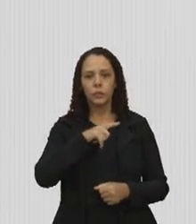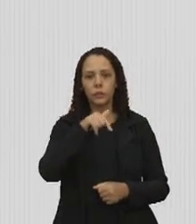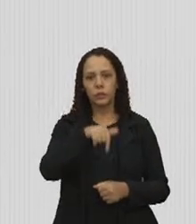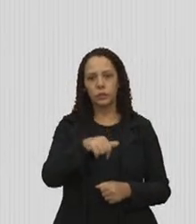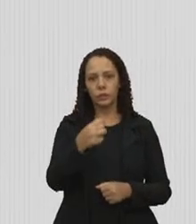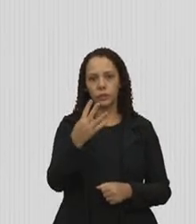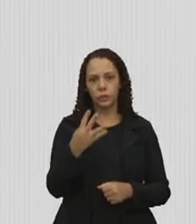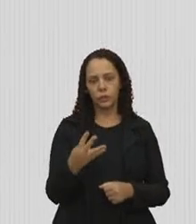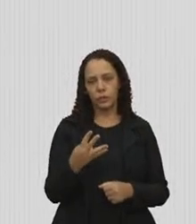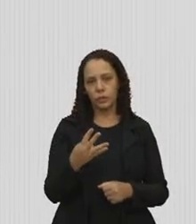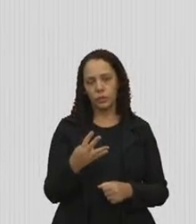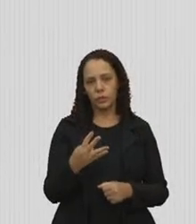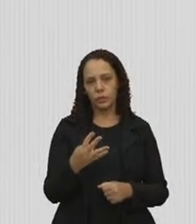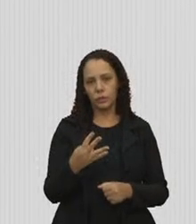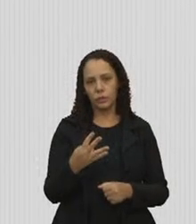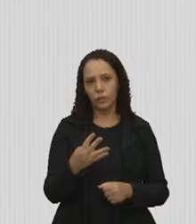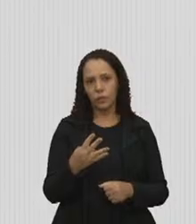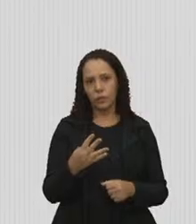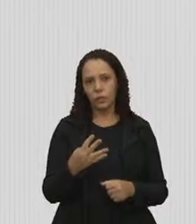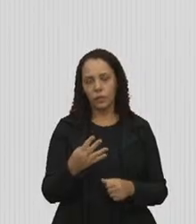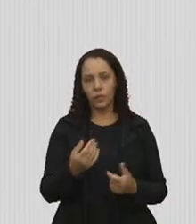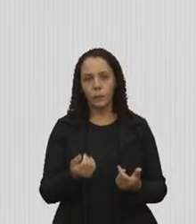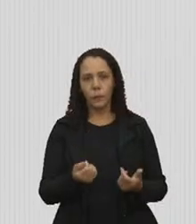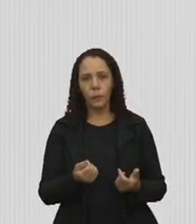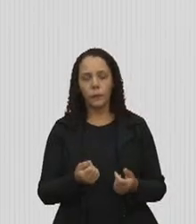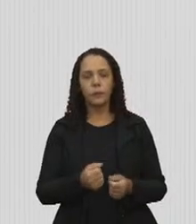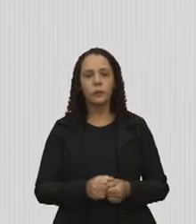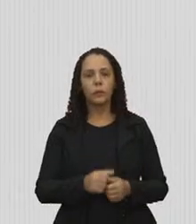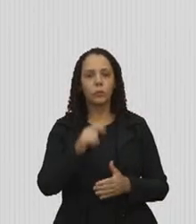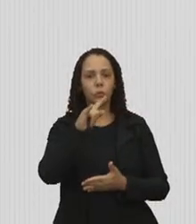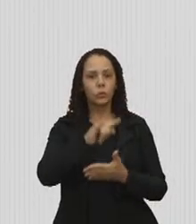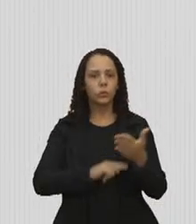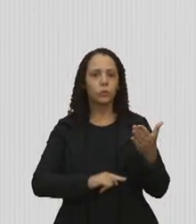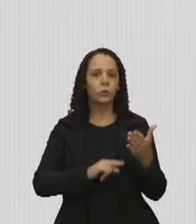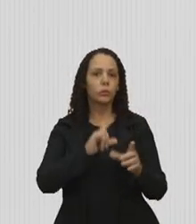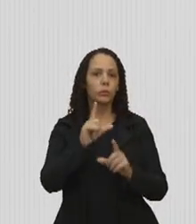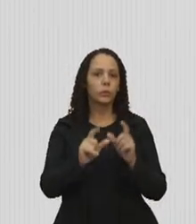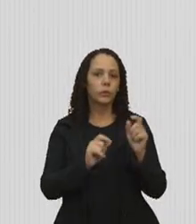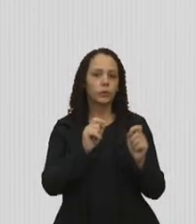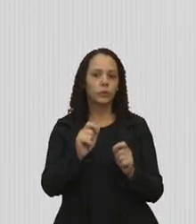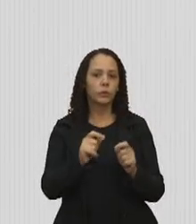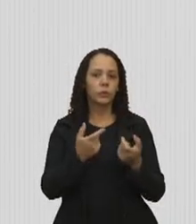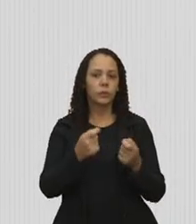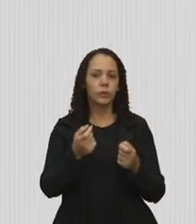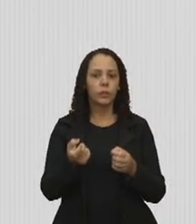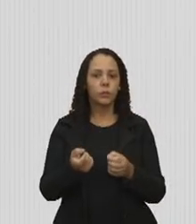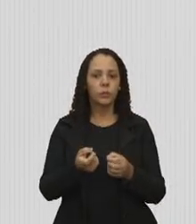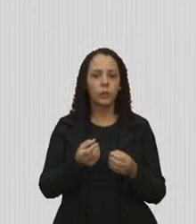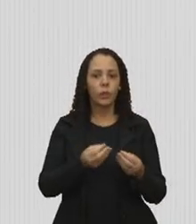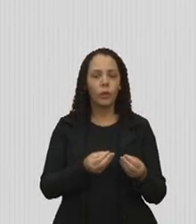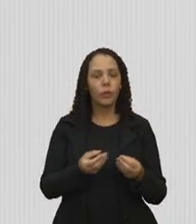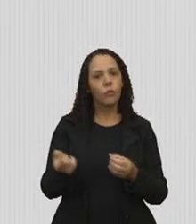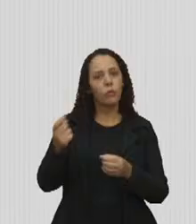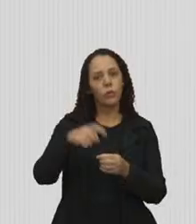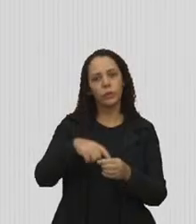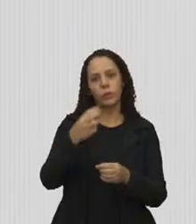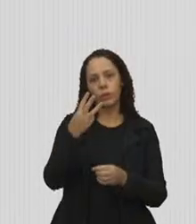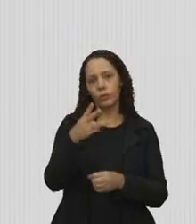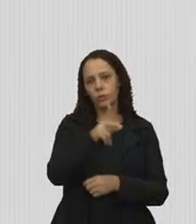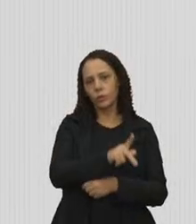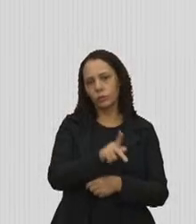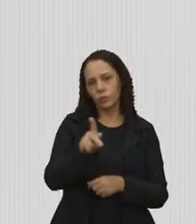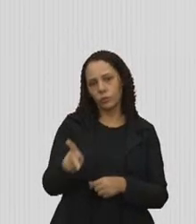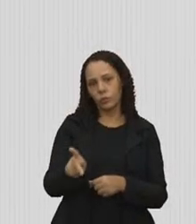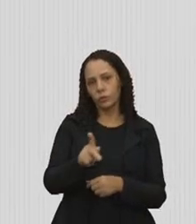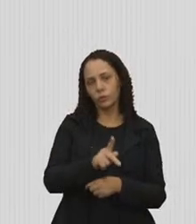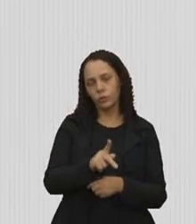nosso modelo é 70, está previsto no nosso plano de desenvolvimento a devolução para a reitoria de 3 docentes, quando